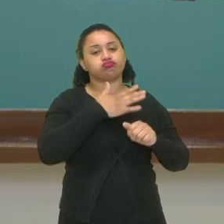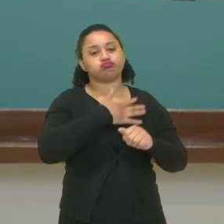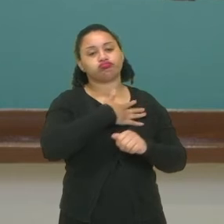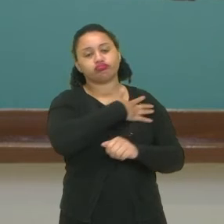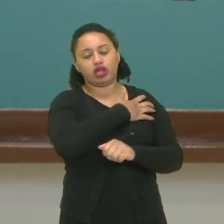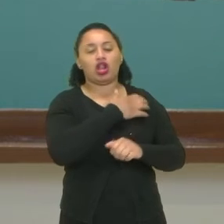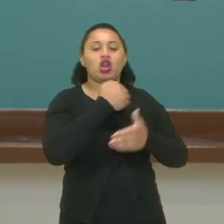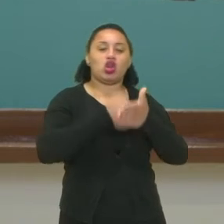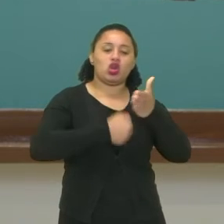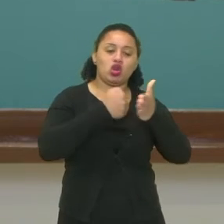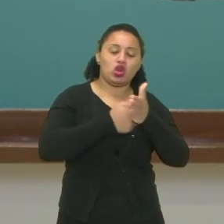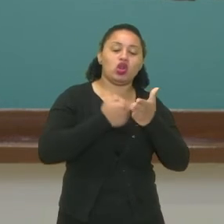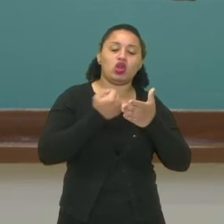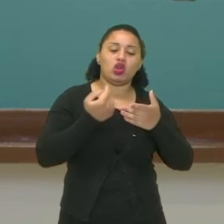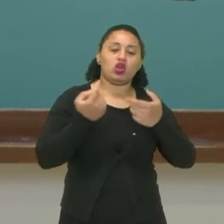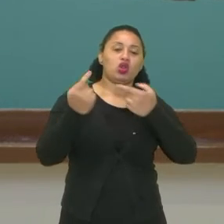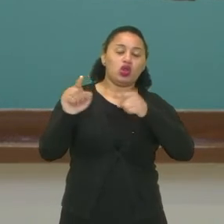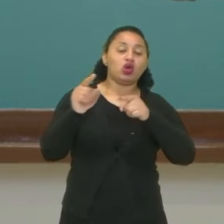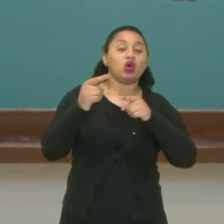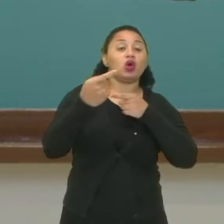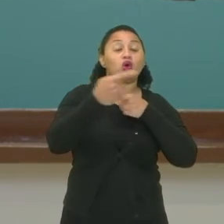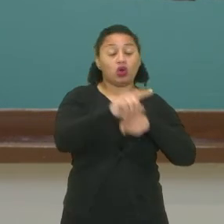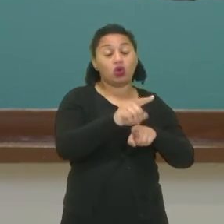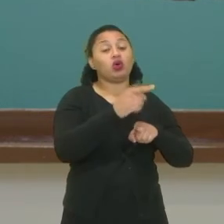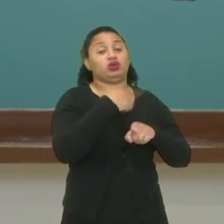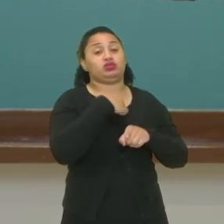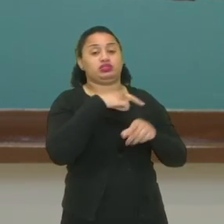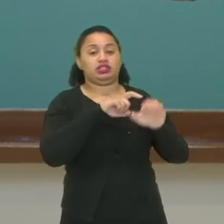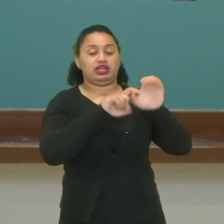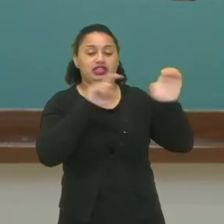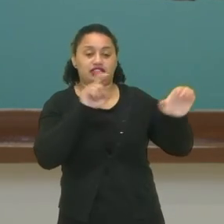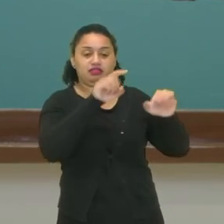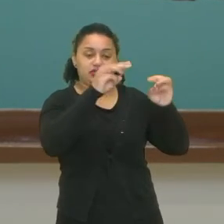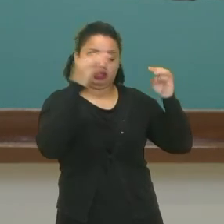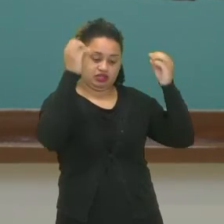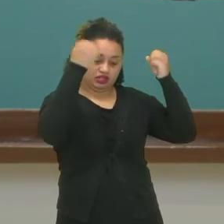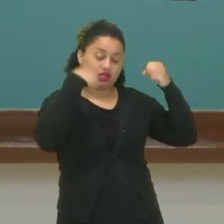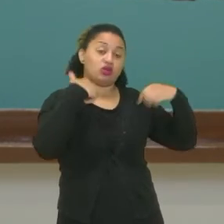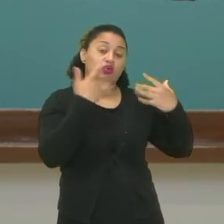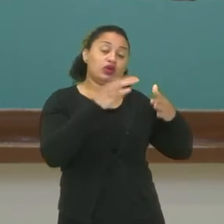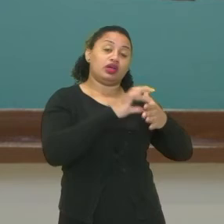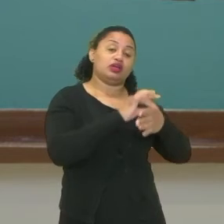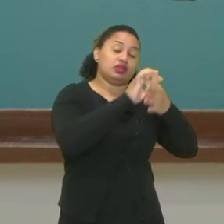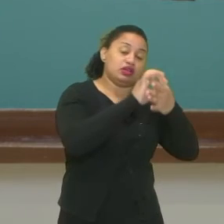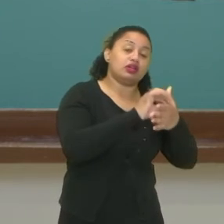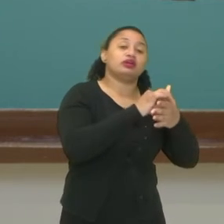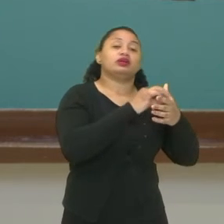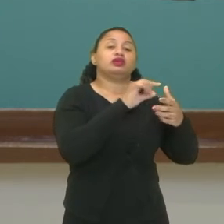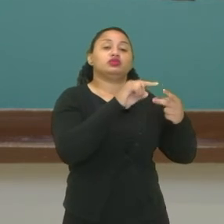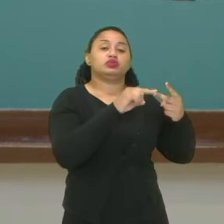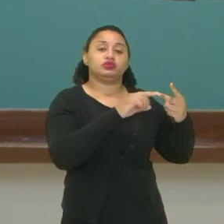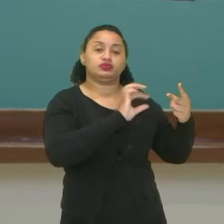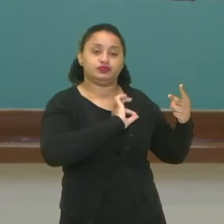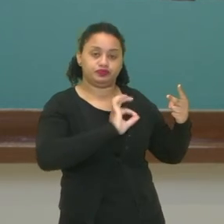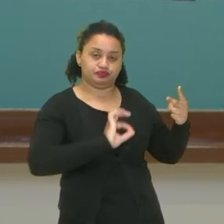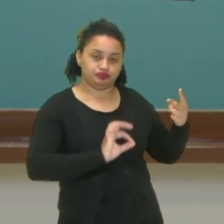contra a independência do México, essa independência quando ela era liderada pelo padre Hidalgo e